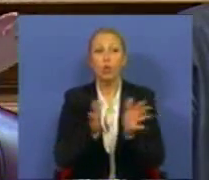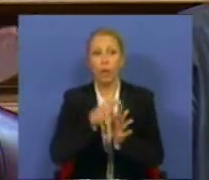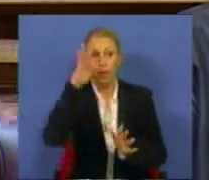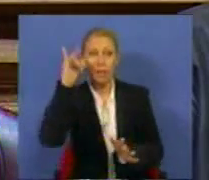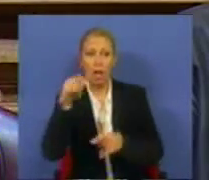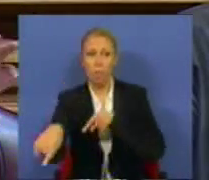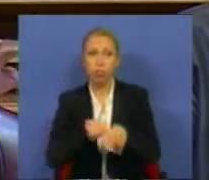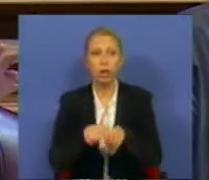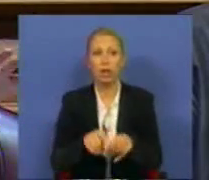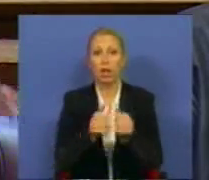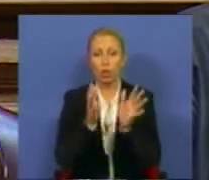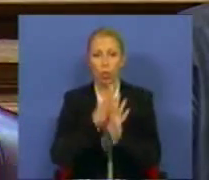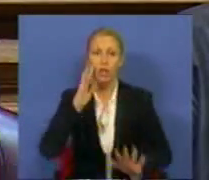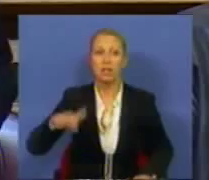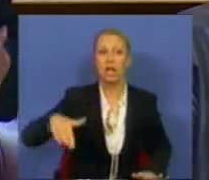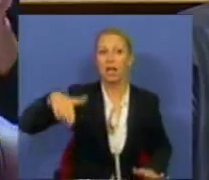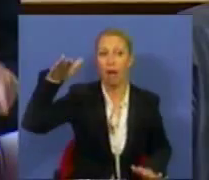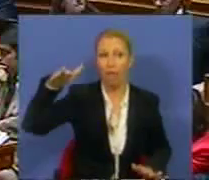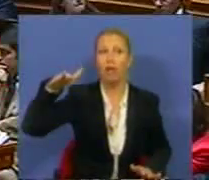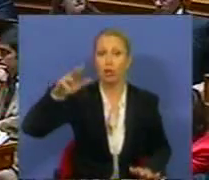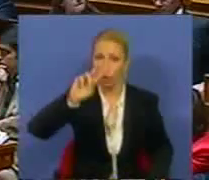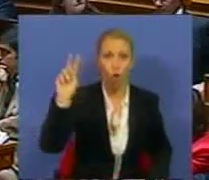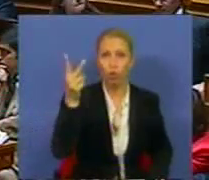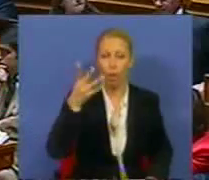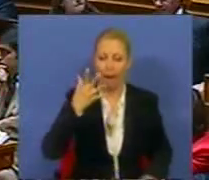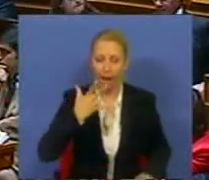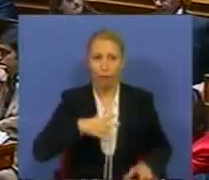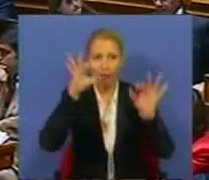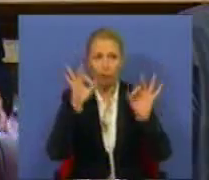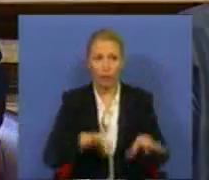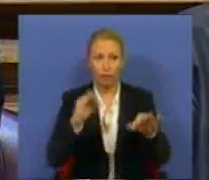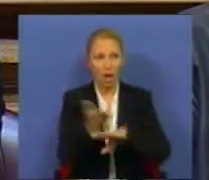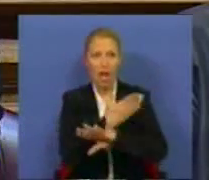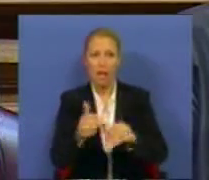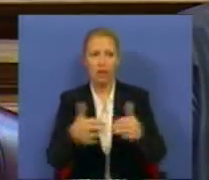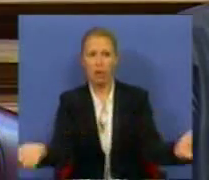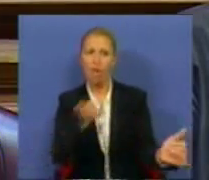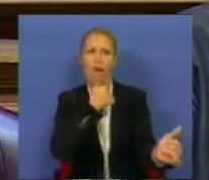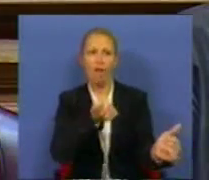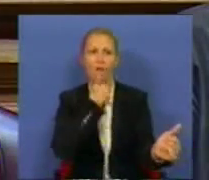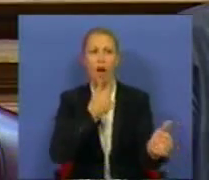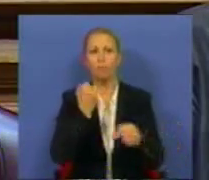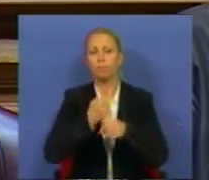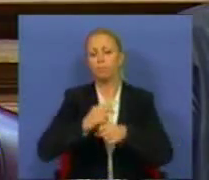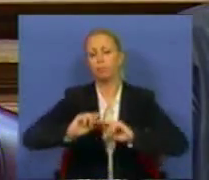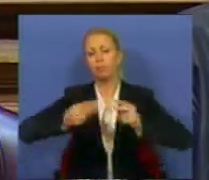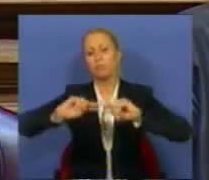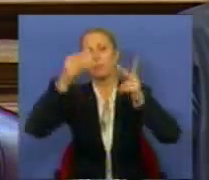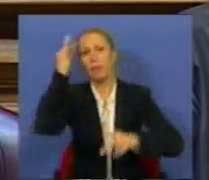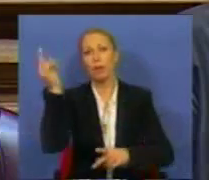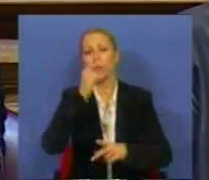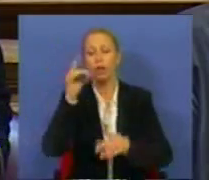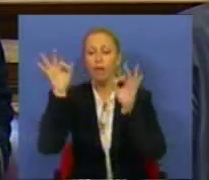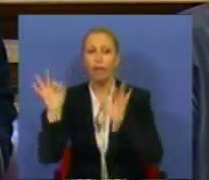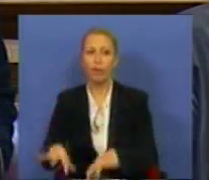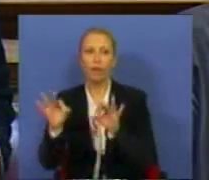da carreira, foram duas essas reivindicações: acabar com uma divisão arbitrária da carreira de professor, acabar com um modelo